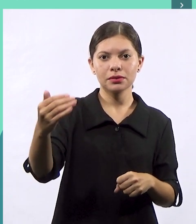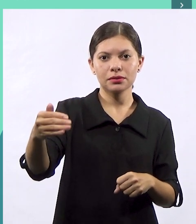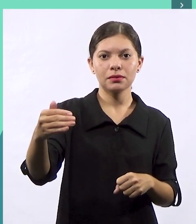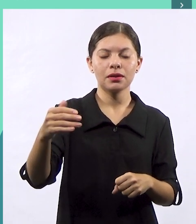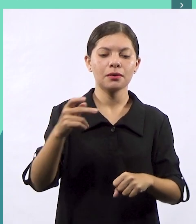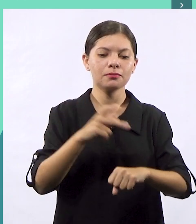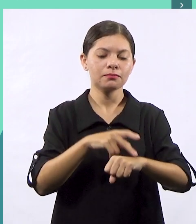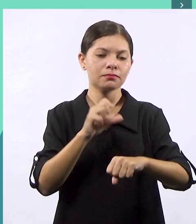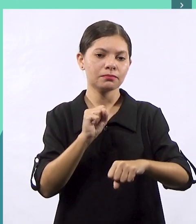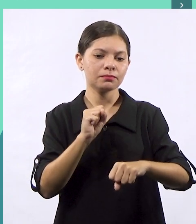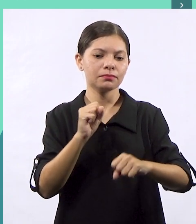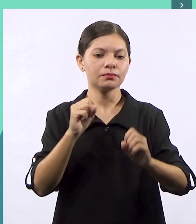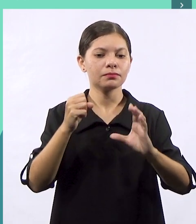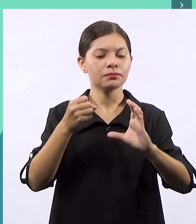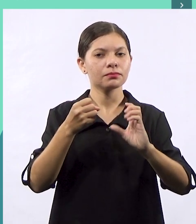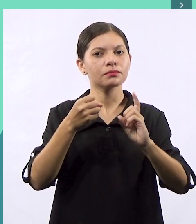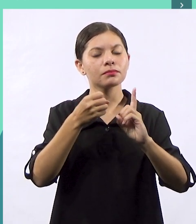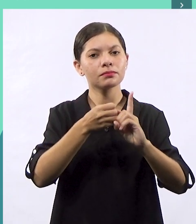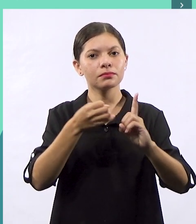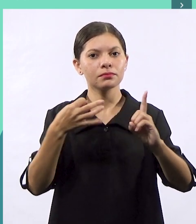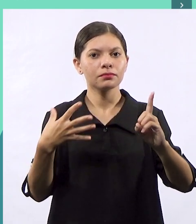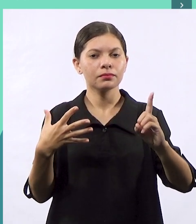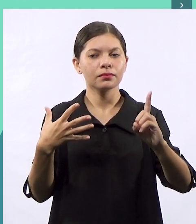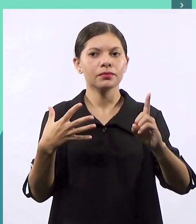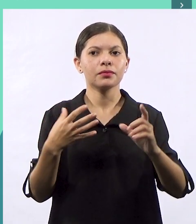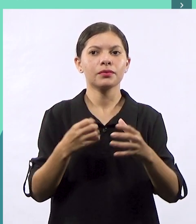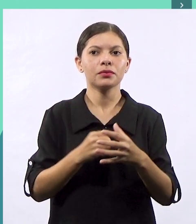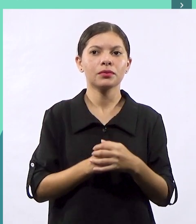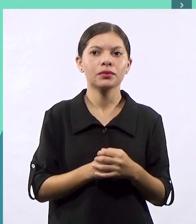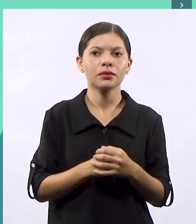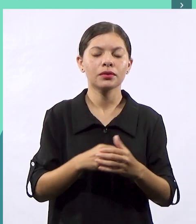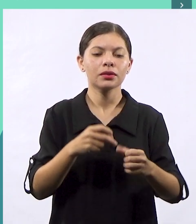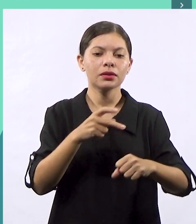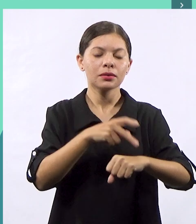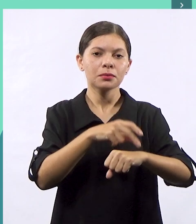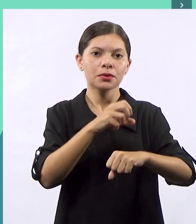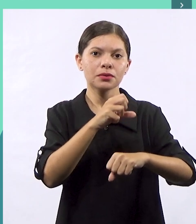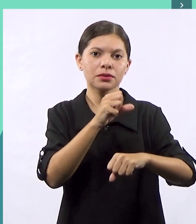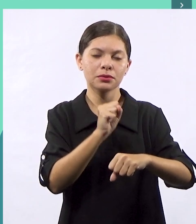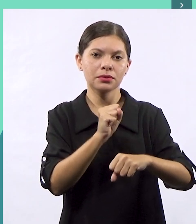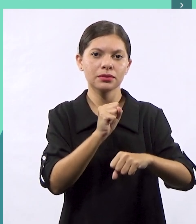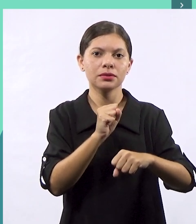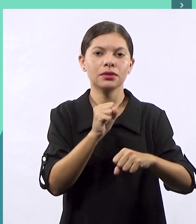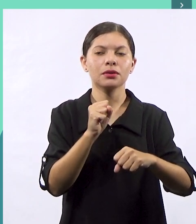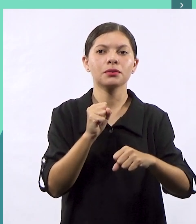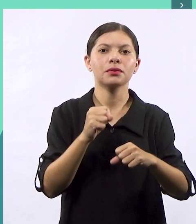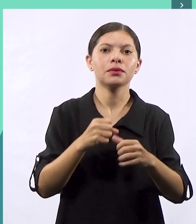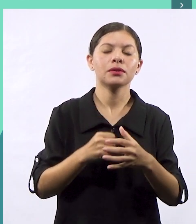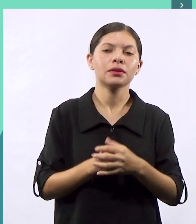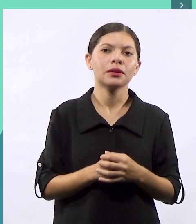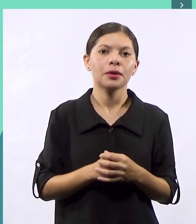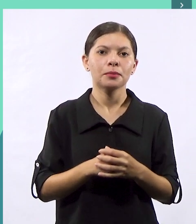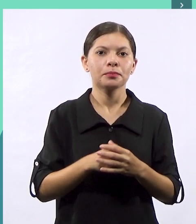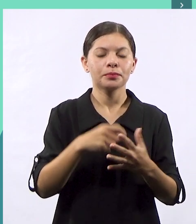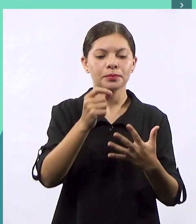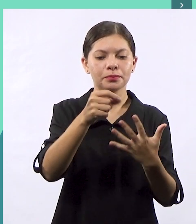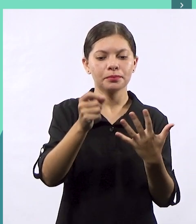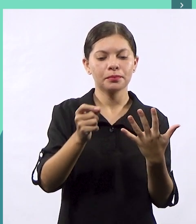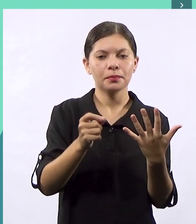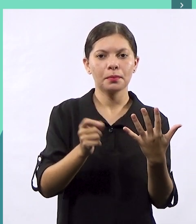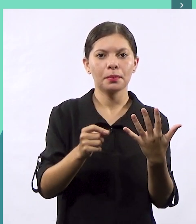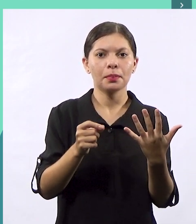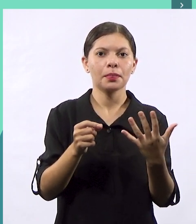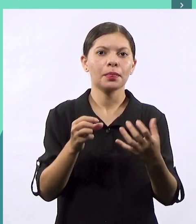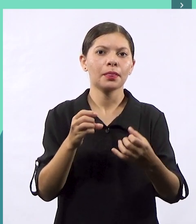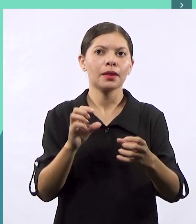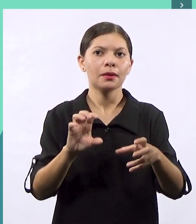graduação, pós-graduação e extensão. E a pós-graduação tem as etapas da especialização, do